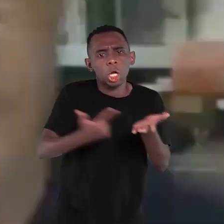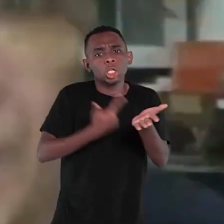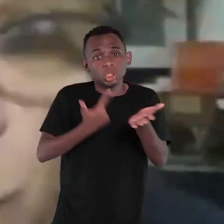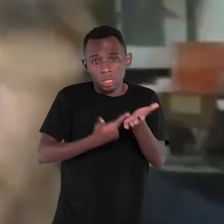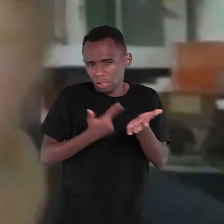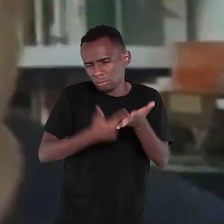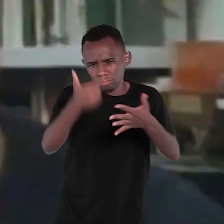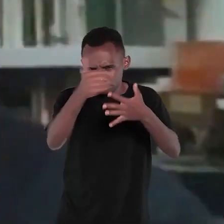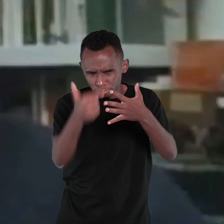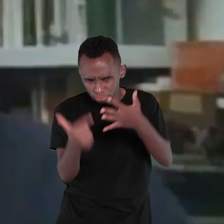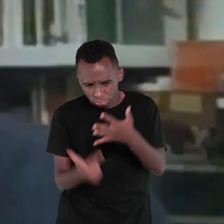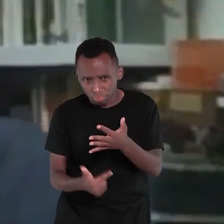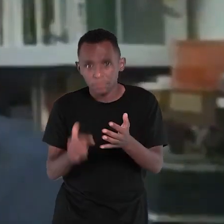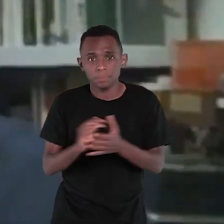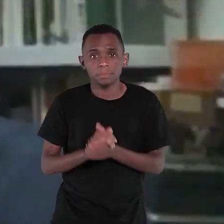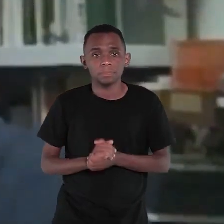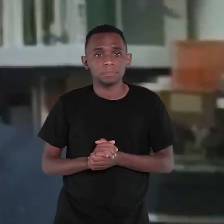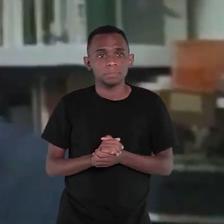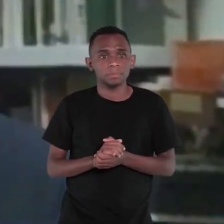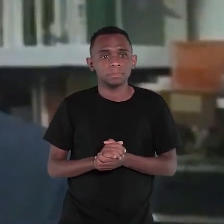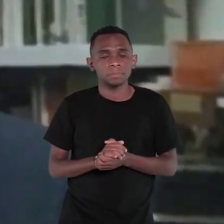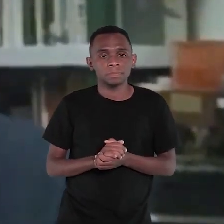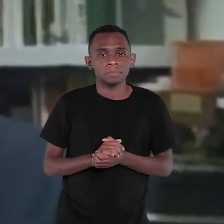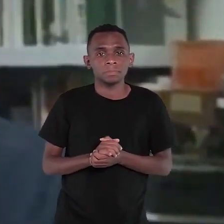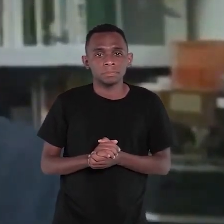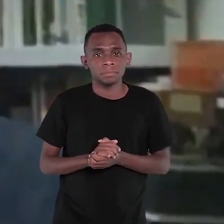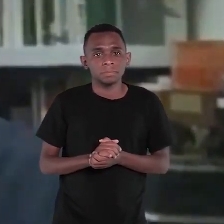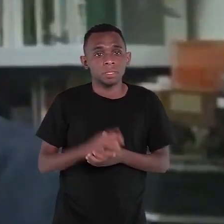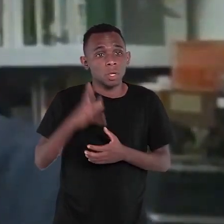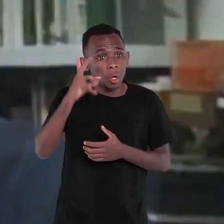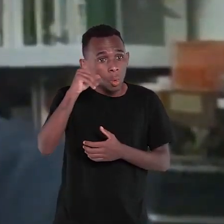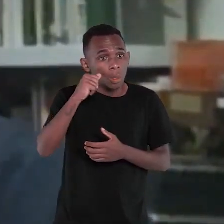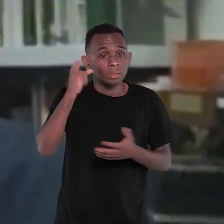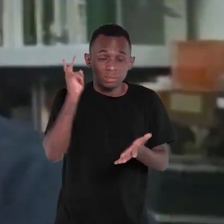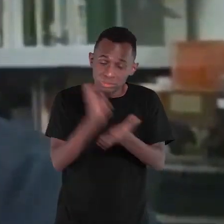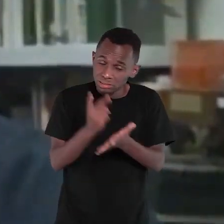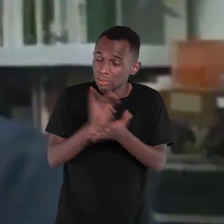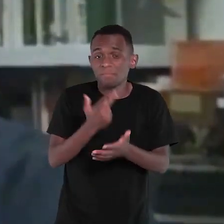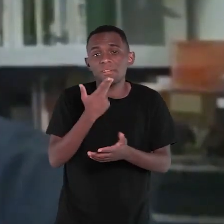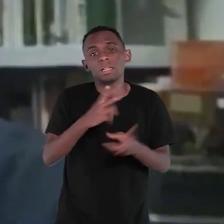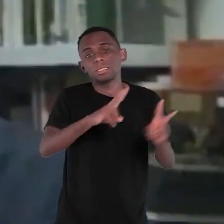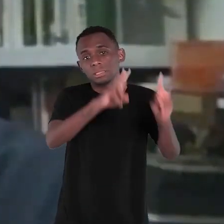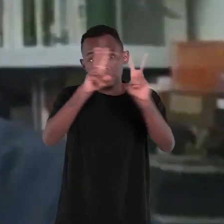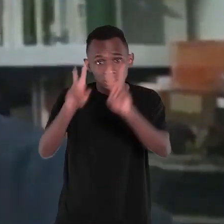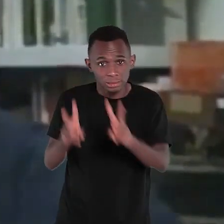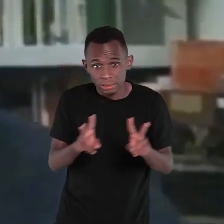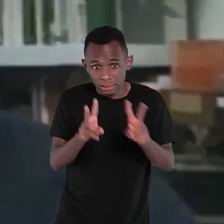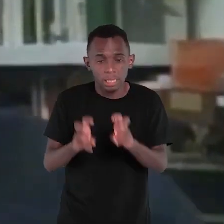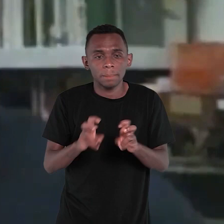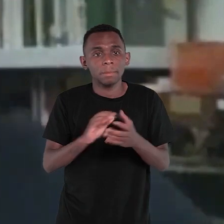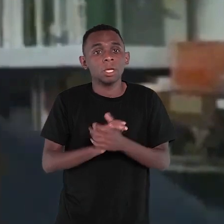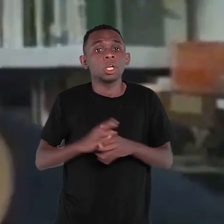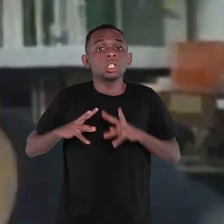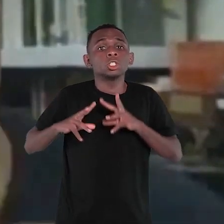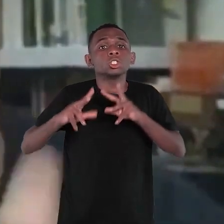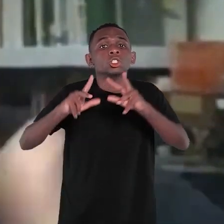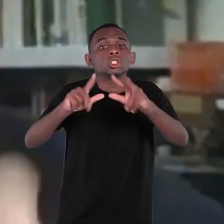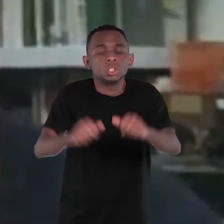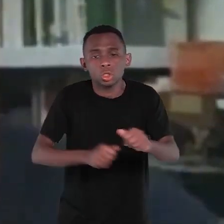para literatura, etc., né? E eu acho que, no fundo, nós estamos sempre falando disso, né? Todas